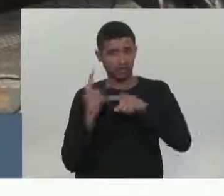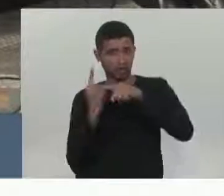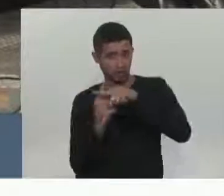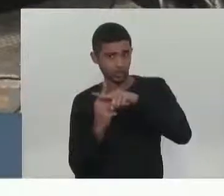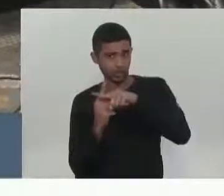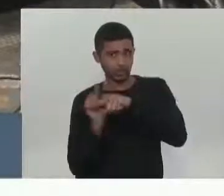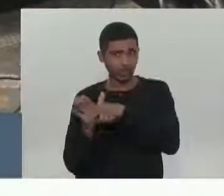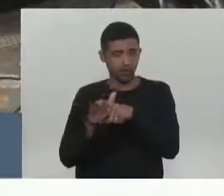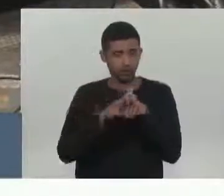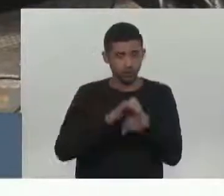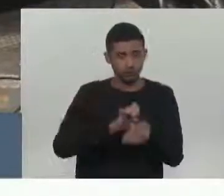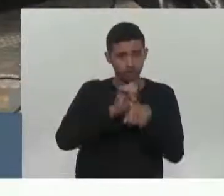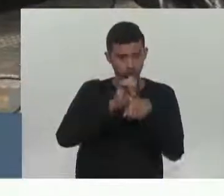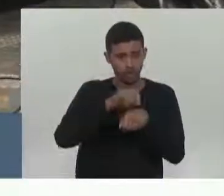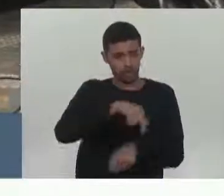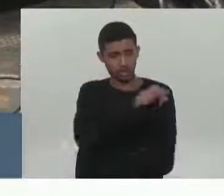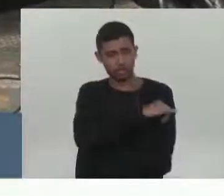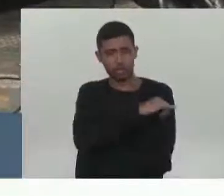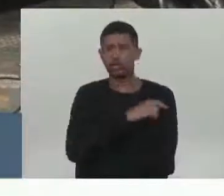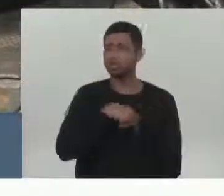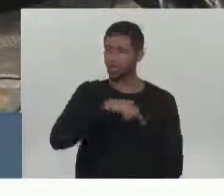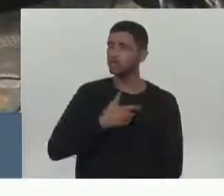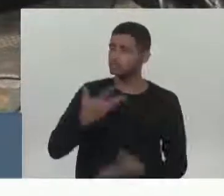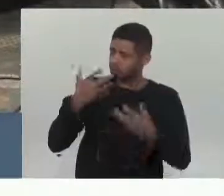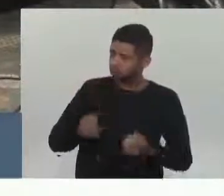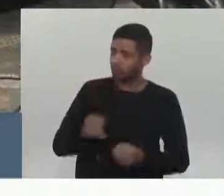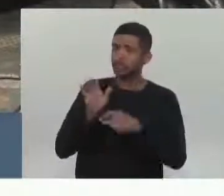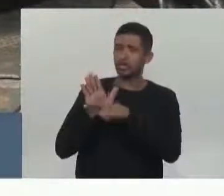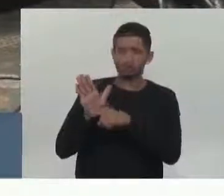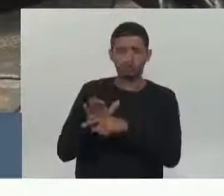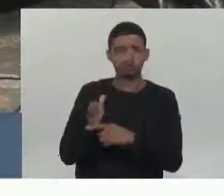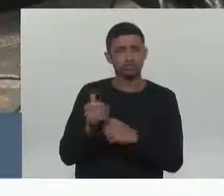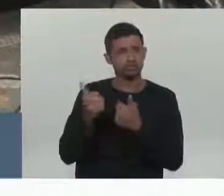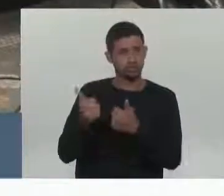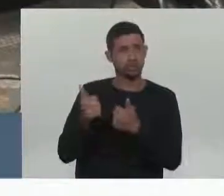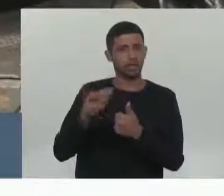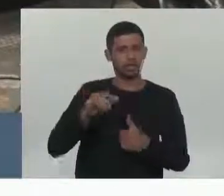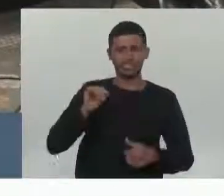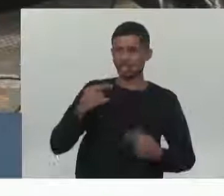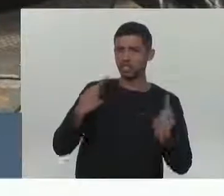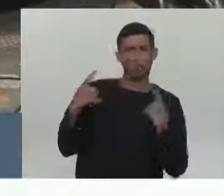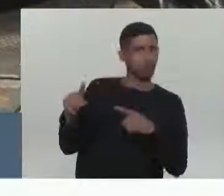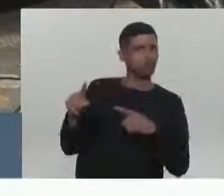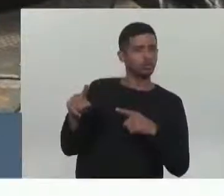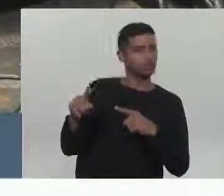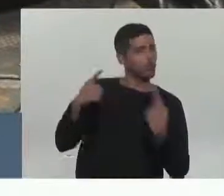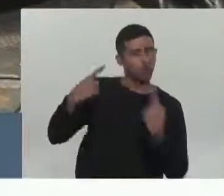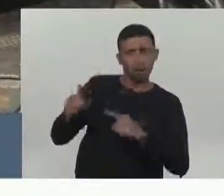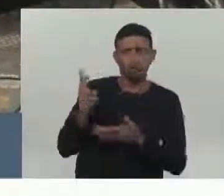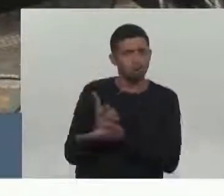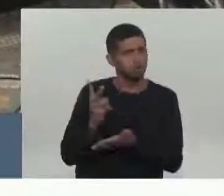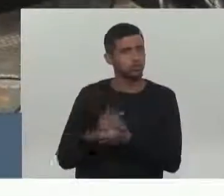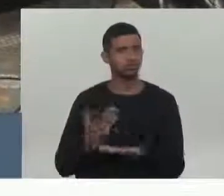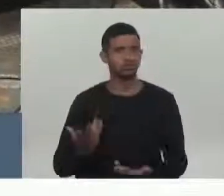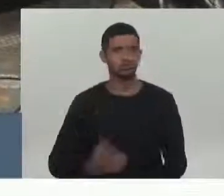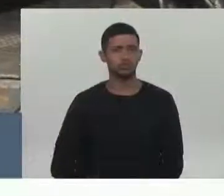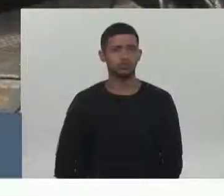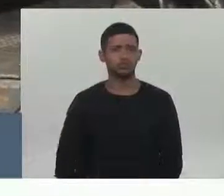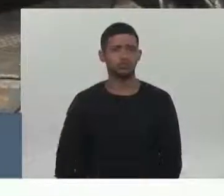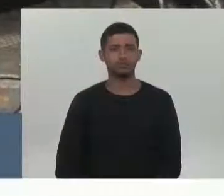Rio de Janeiro. Nós vamos defender. Aquilo que a gente for contra, nós vamos ser contra. Então, quando eu